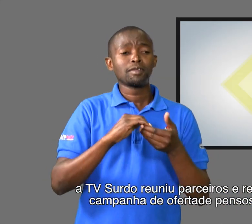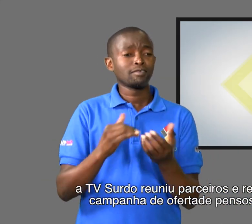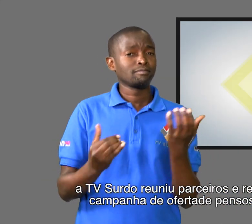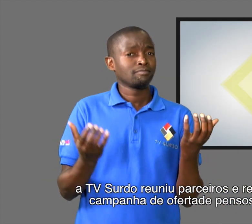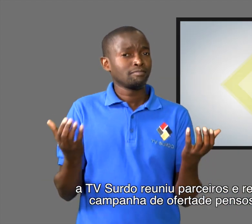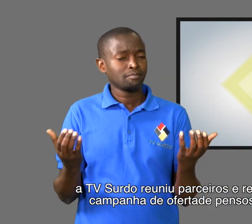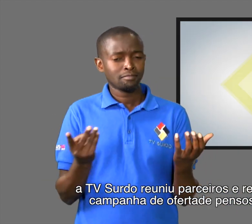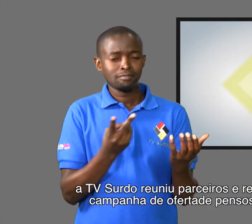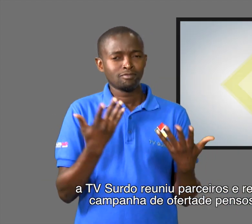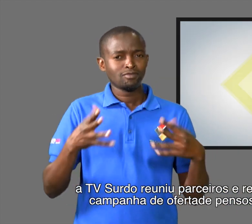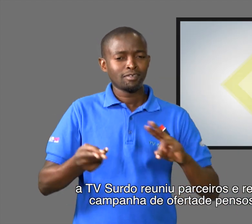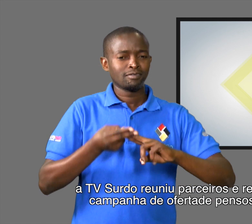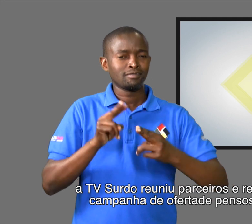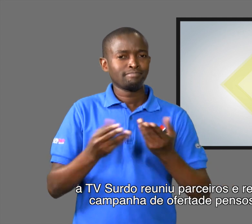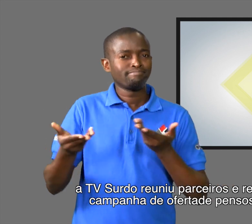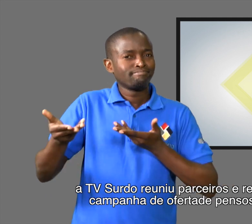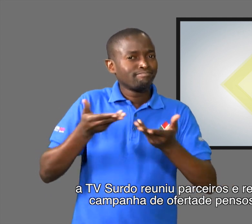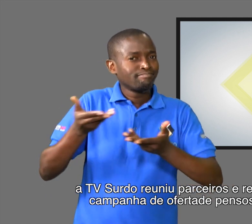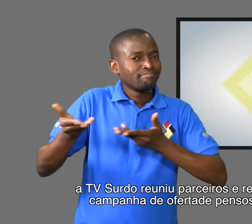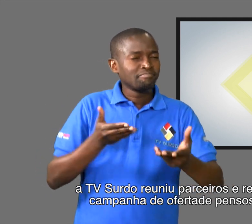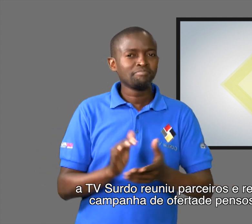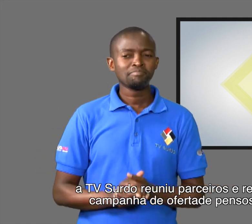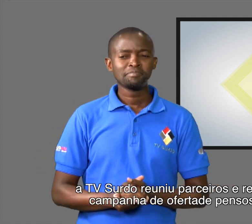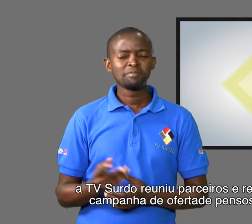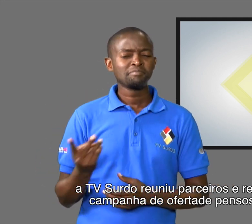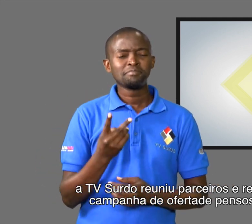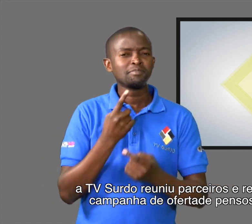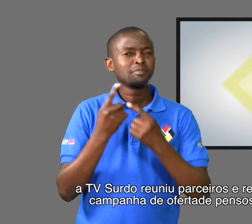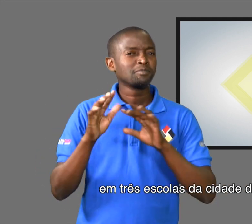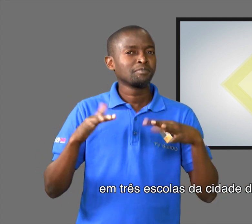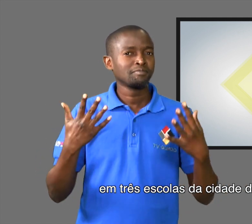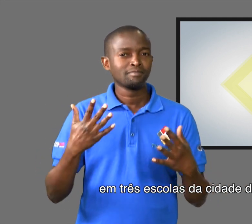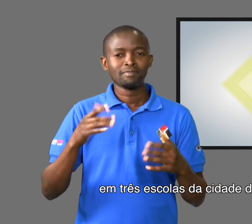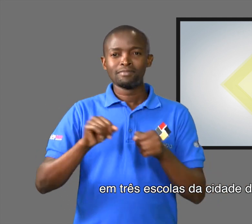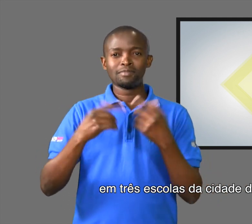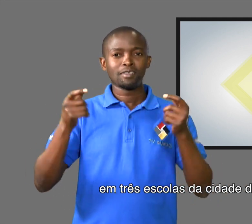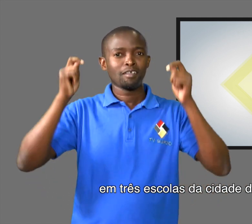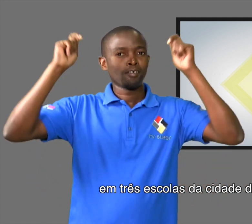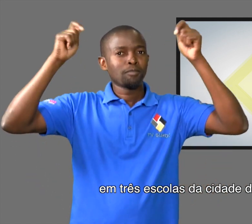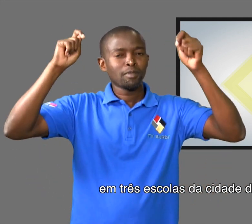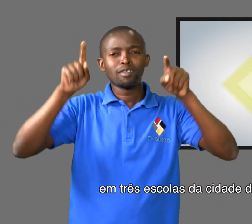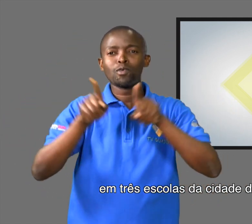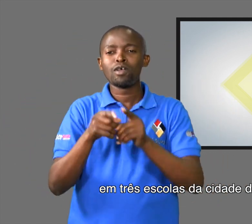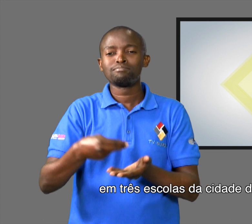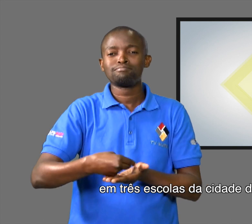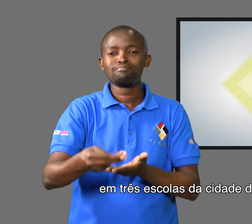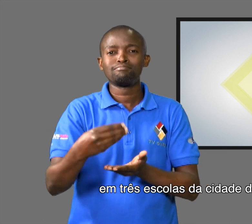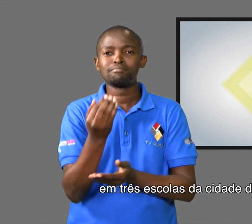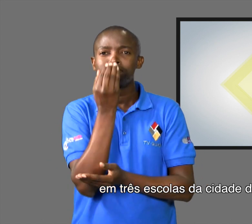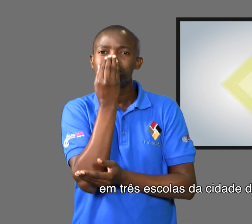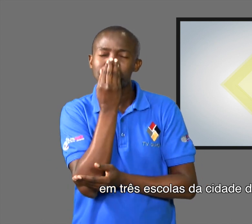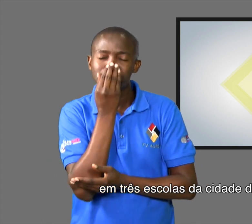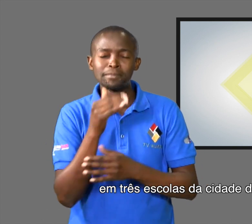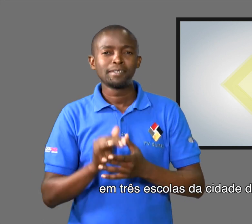A TV Surdo reuniu parceiros e realizaram uma campanha de oferta de pêncios higiênicos